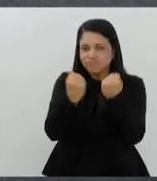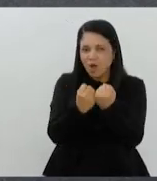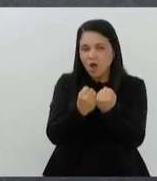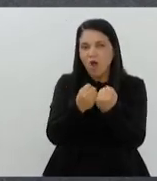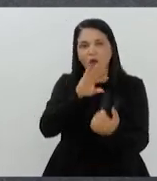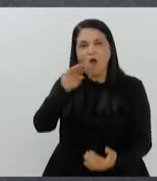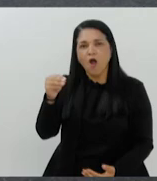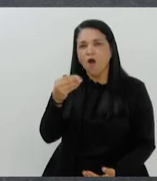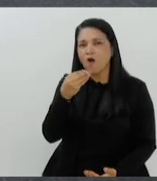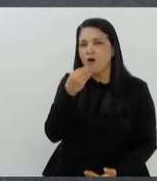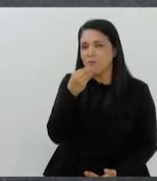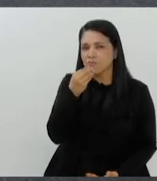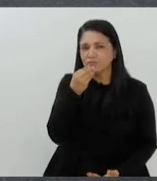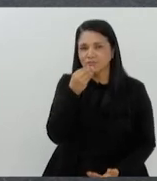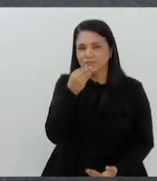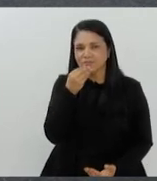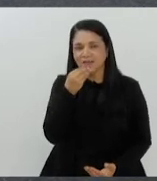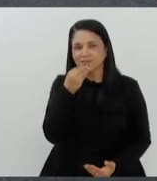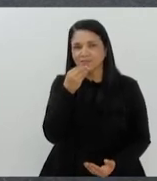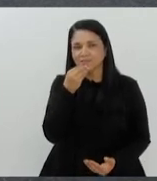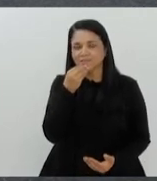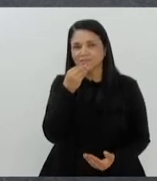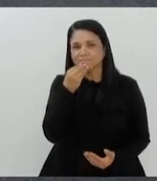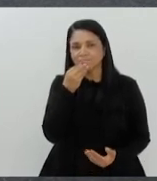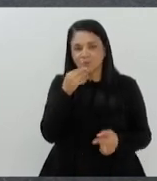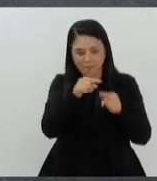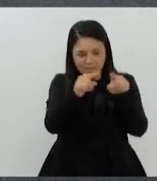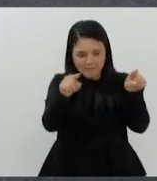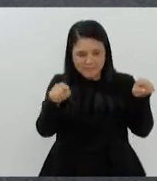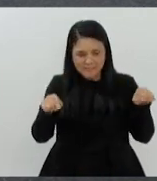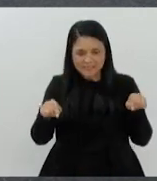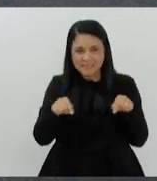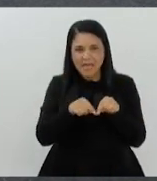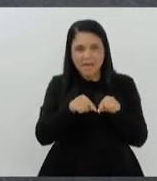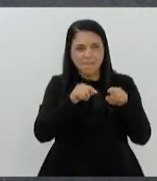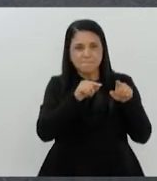oportunidade de ver, num determinado local,